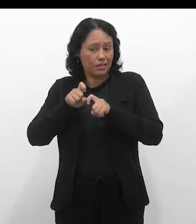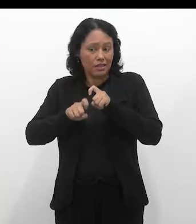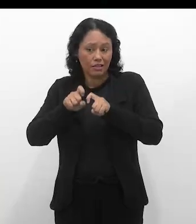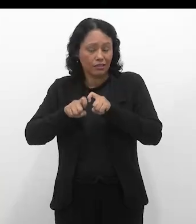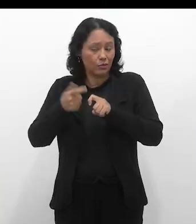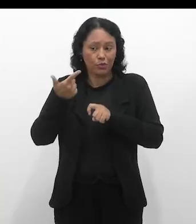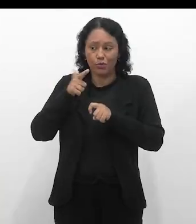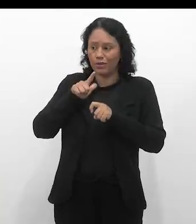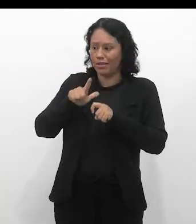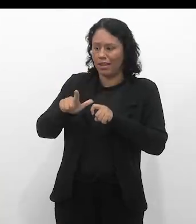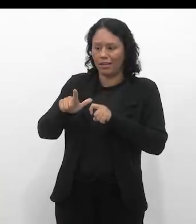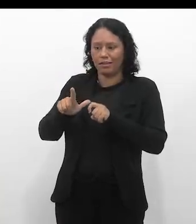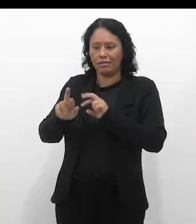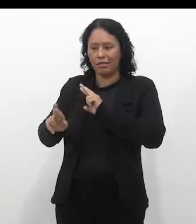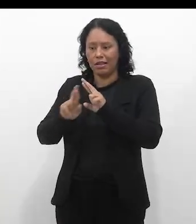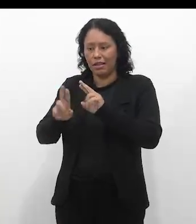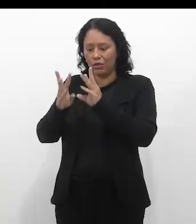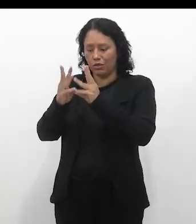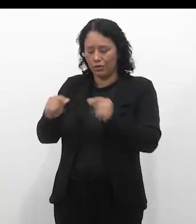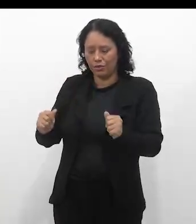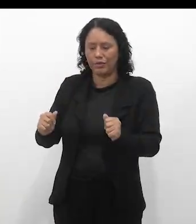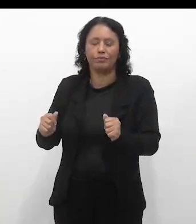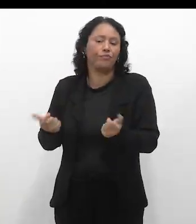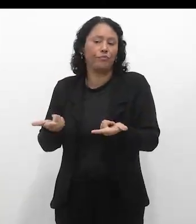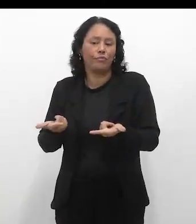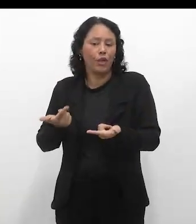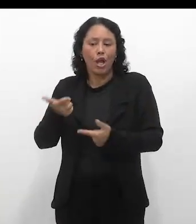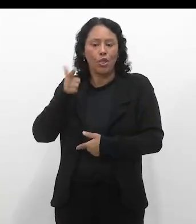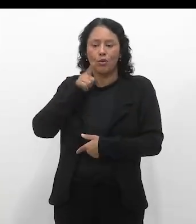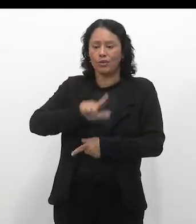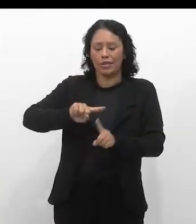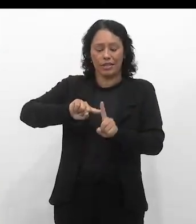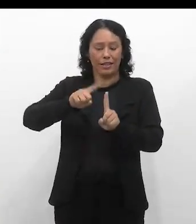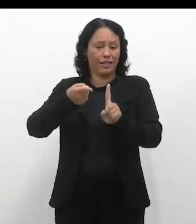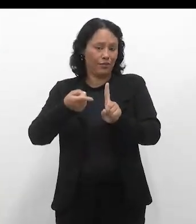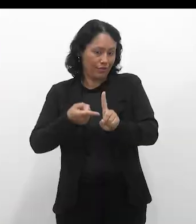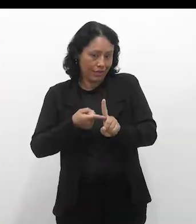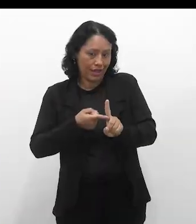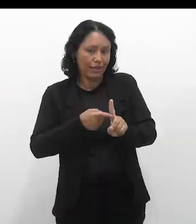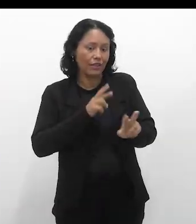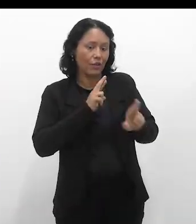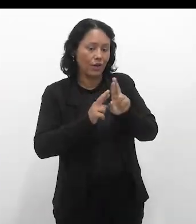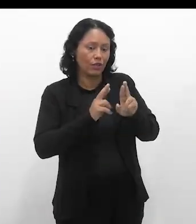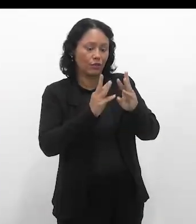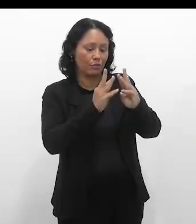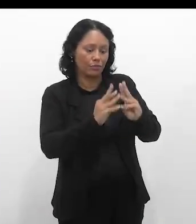encerram o relacionamento. Ela não conseguindo engravidar, muitos parceiros encerram o relacionamento.